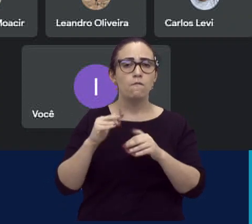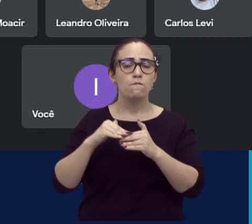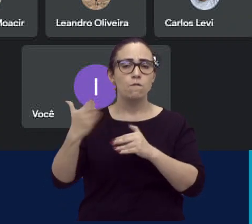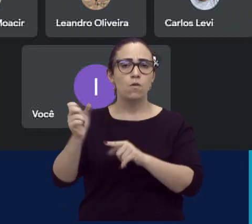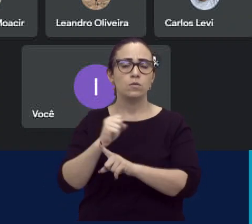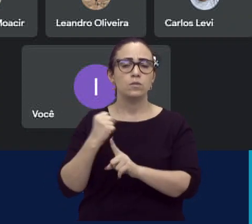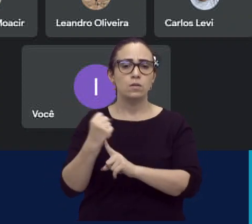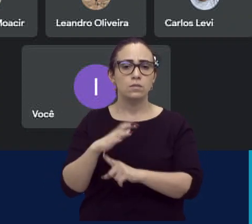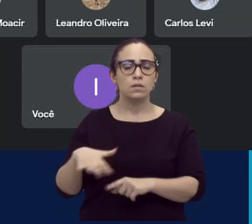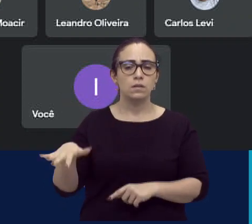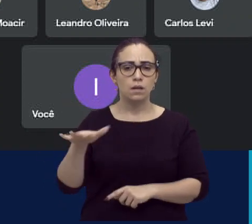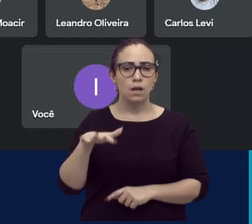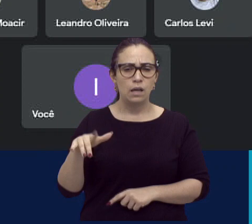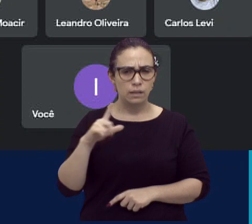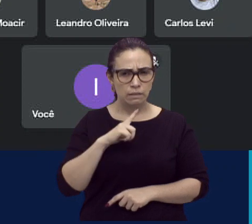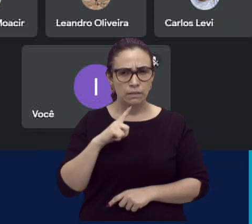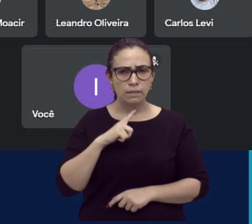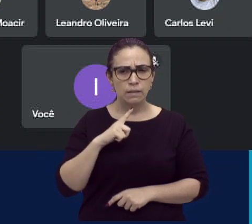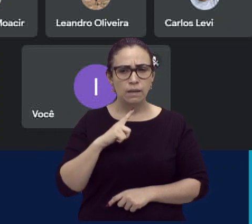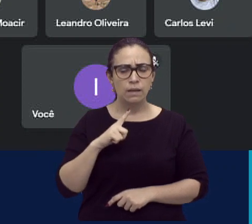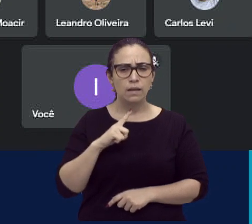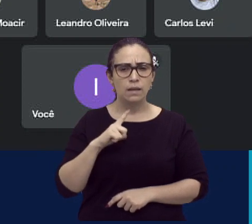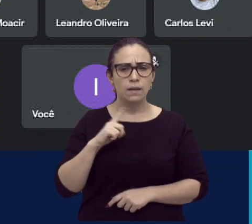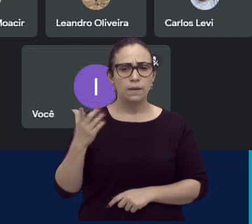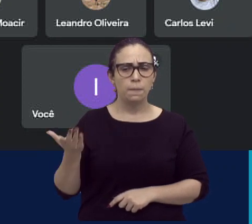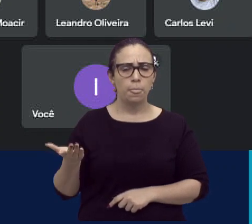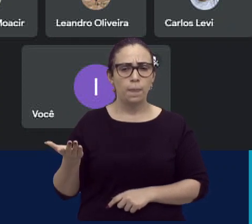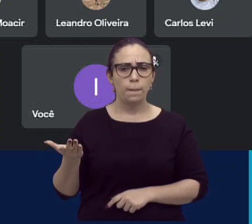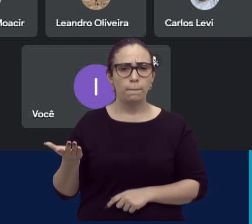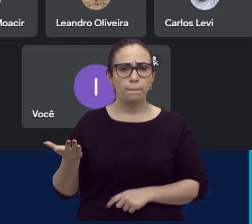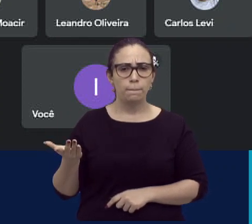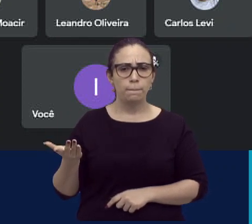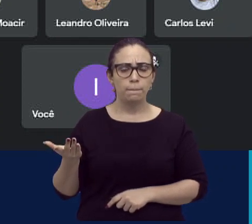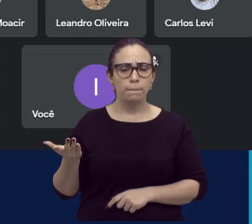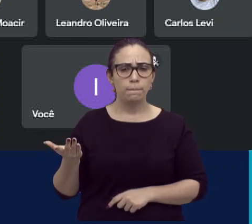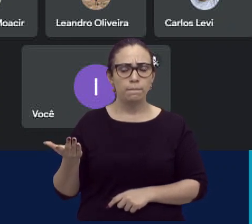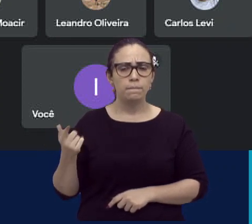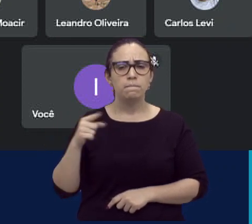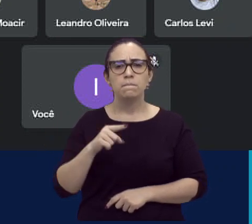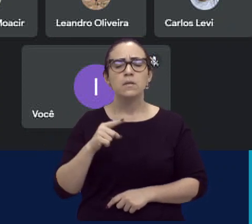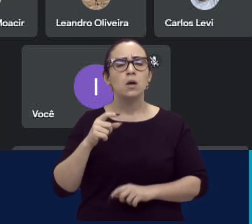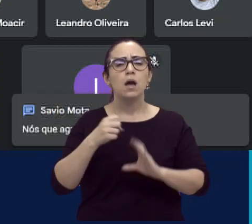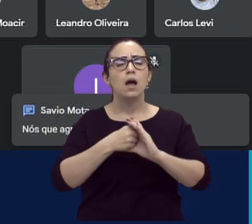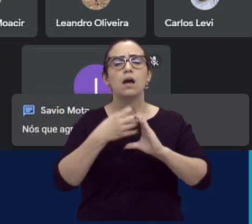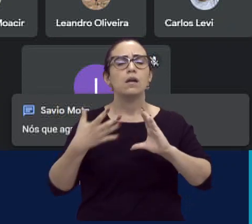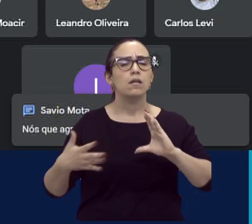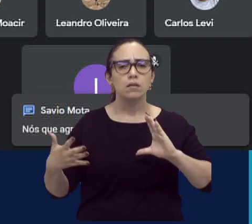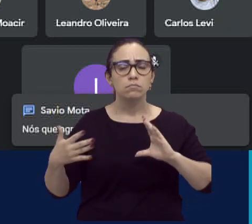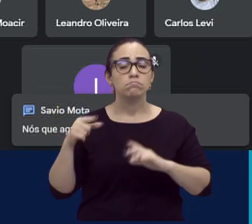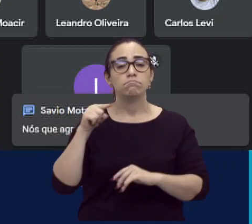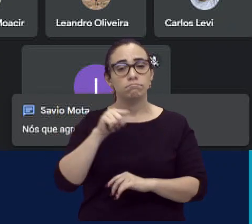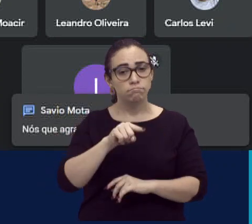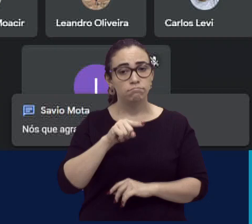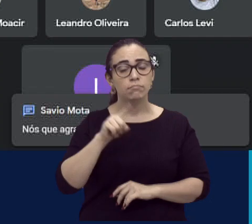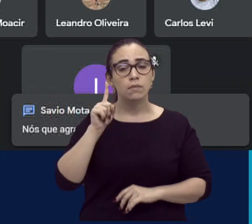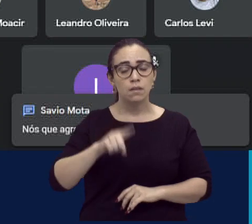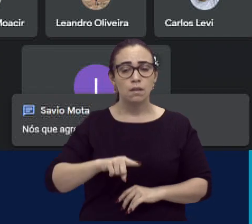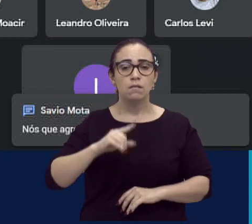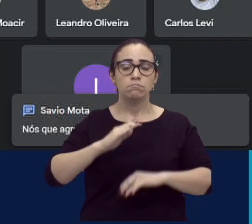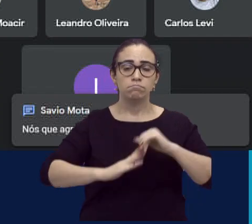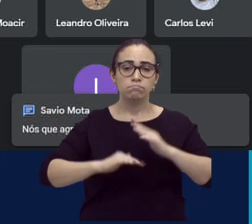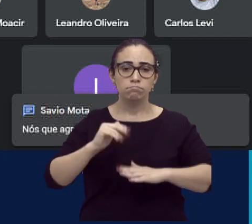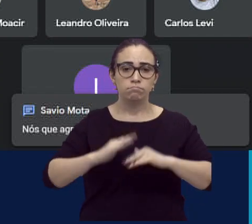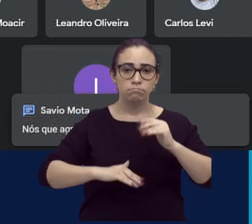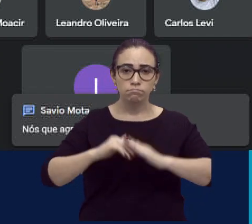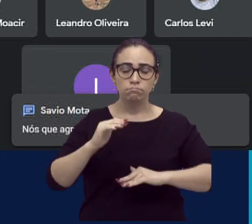tem realmente uma competência, porque a comunicação não violenta é uma competência, ou seja, ela pode